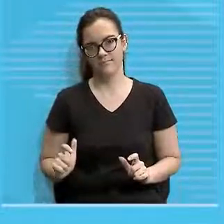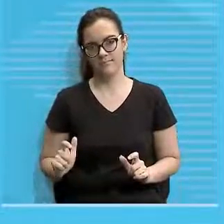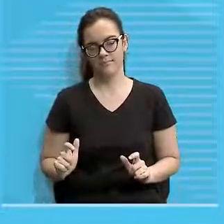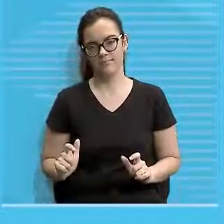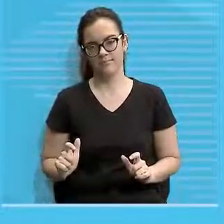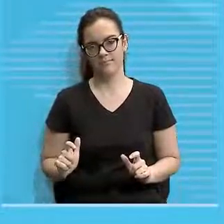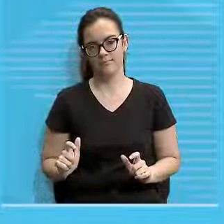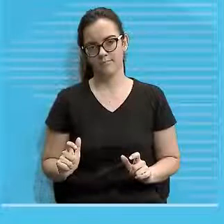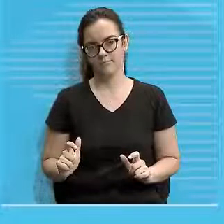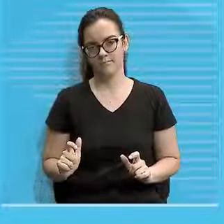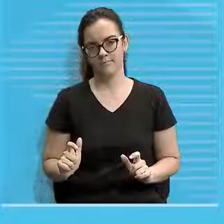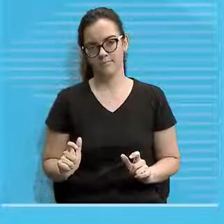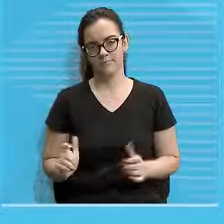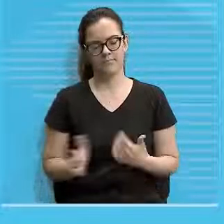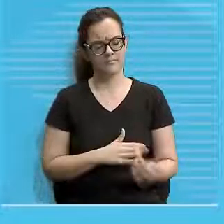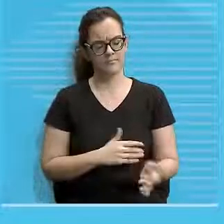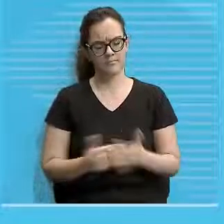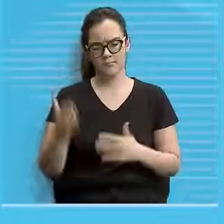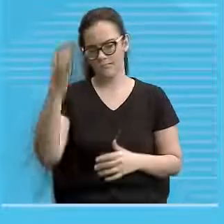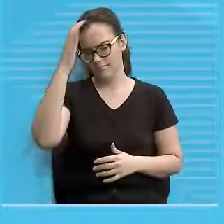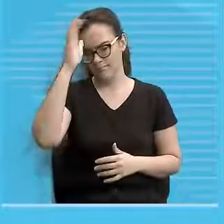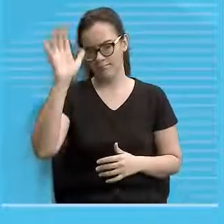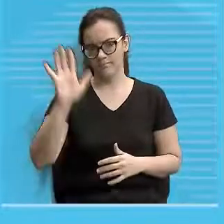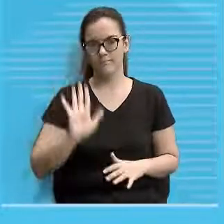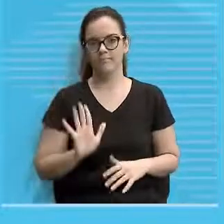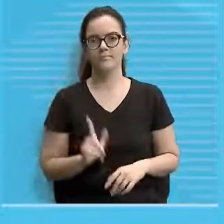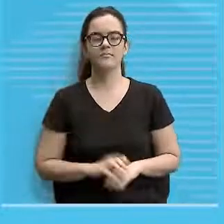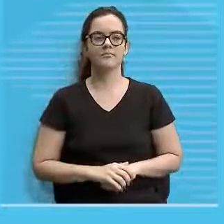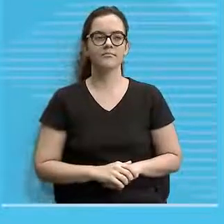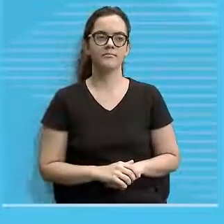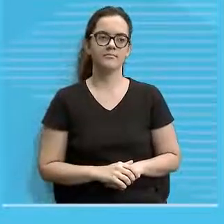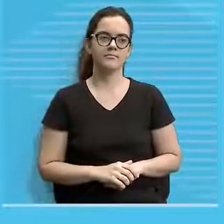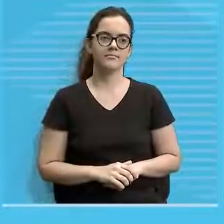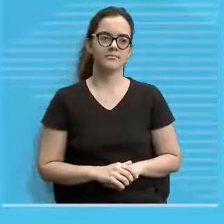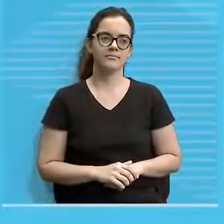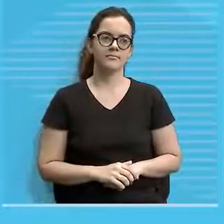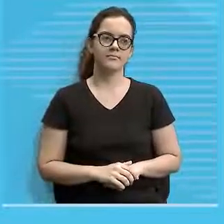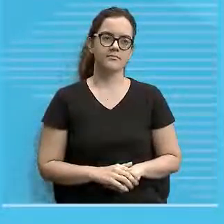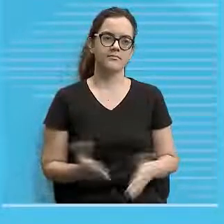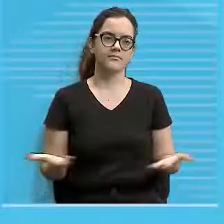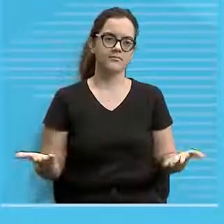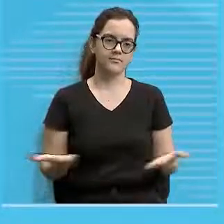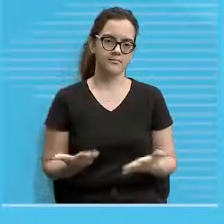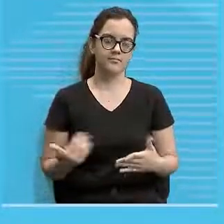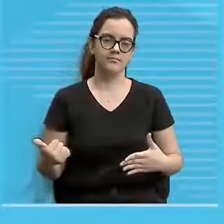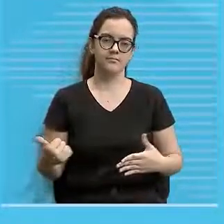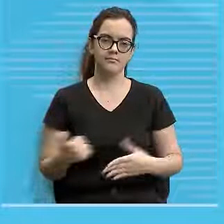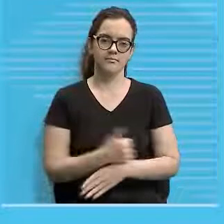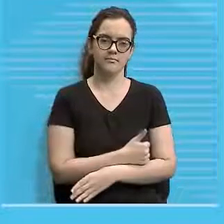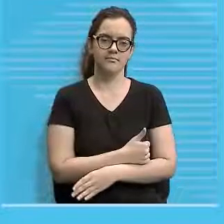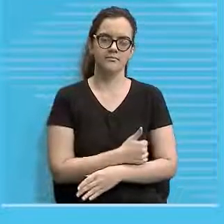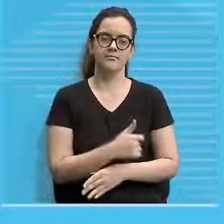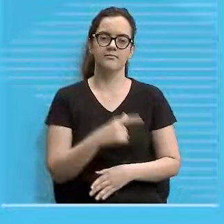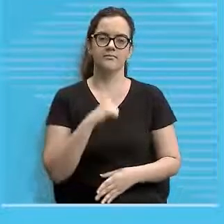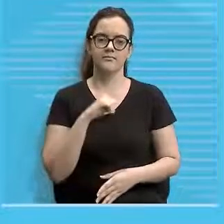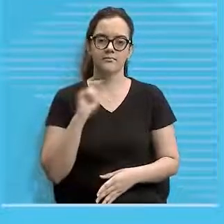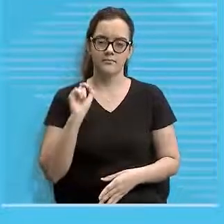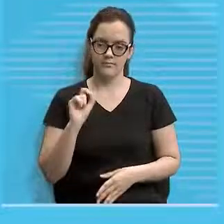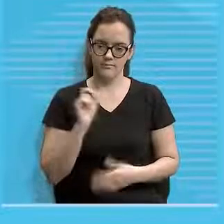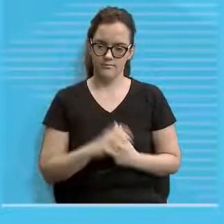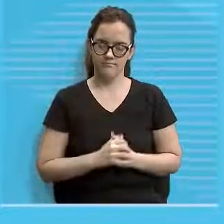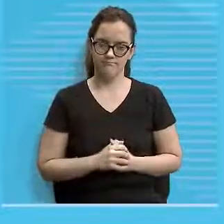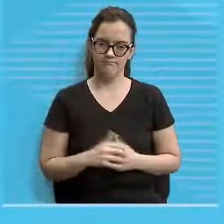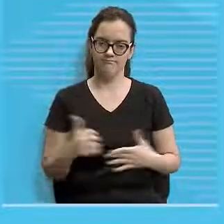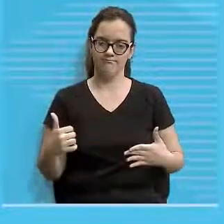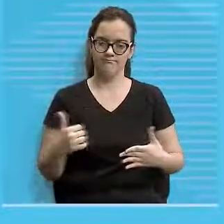qualquer tipo de cultura. Agora, a gente, quando a gente fala de moral, de valores morais, aí cada